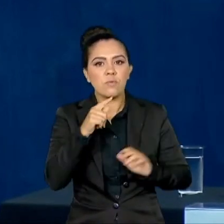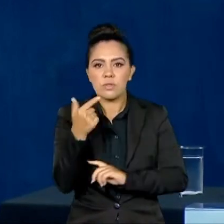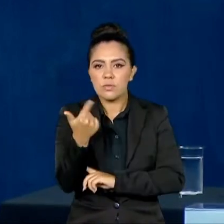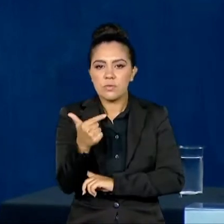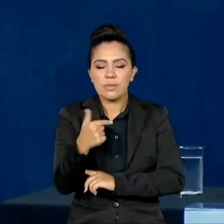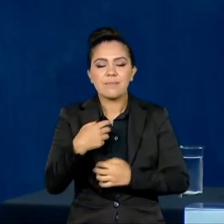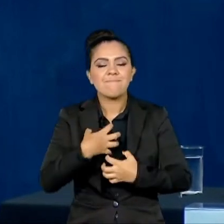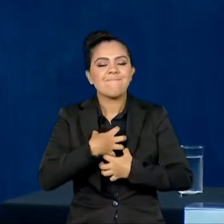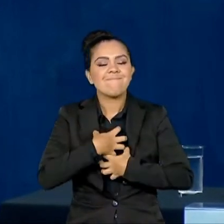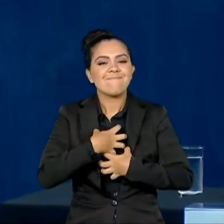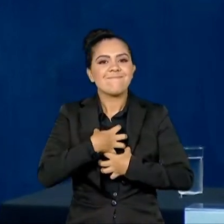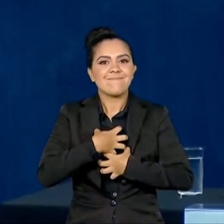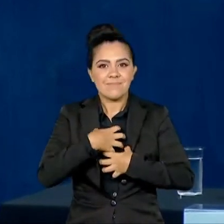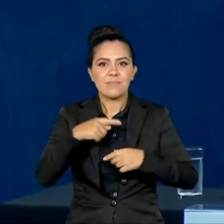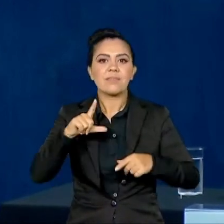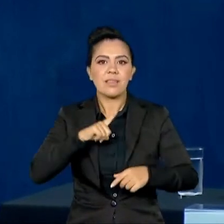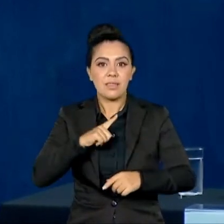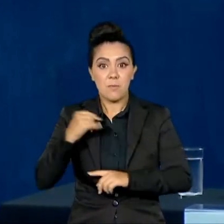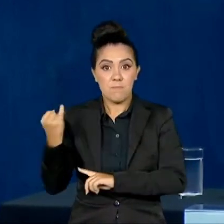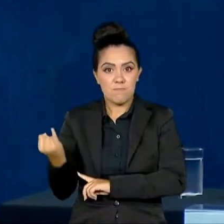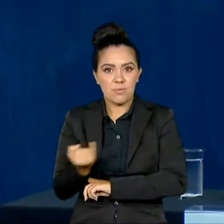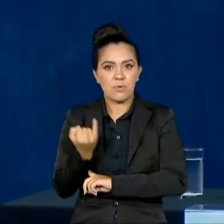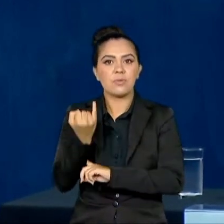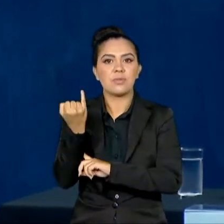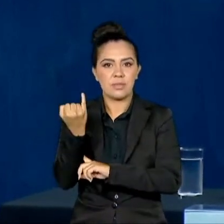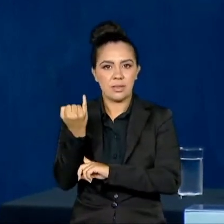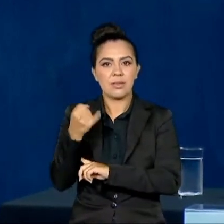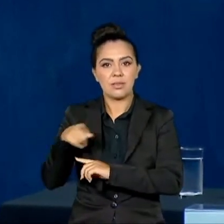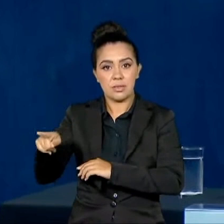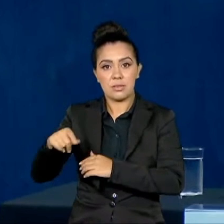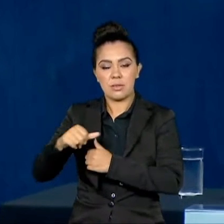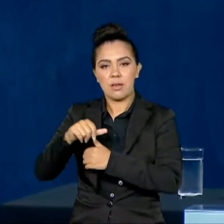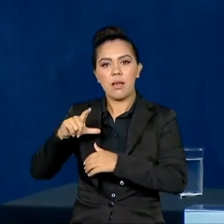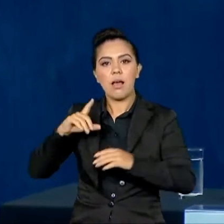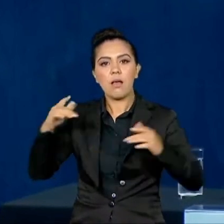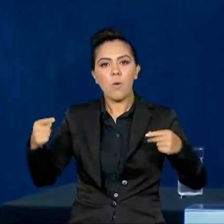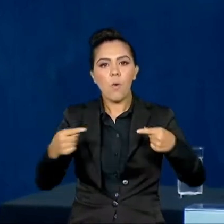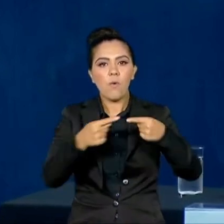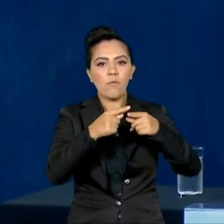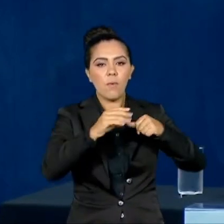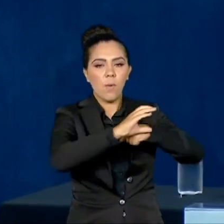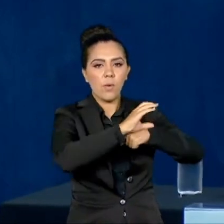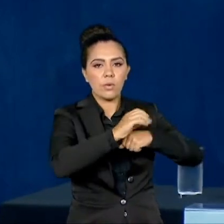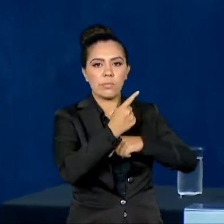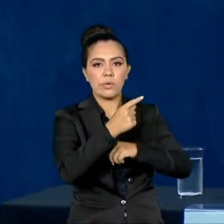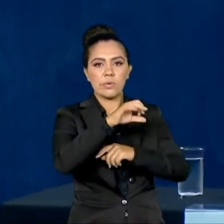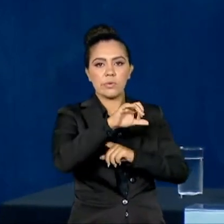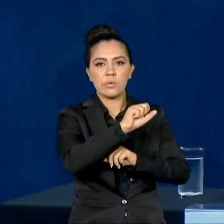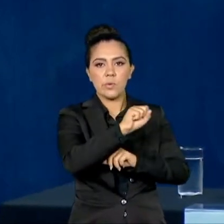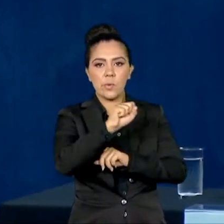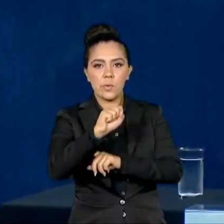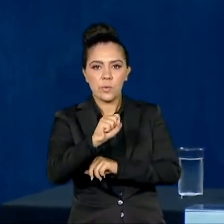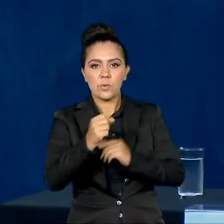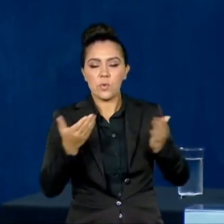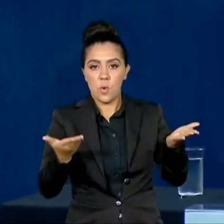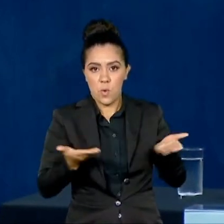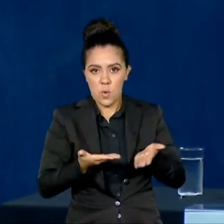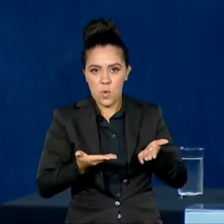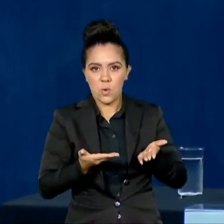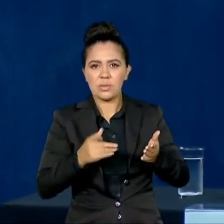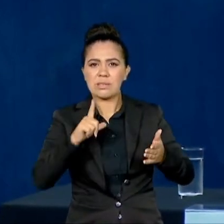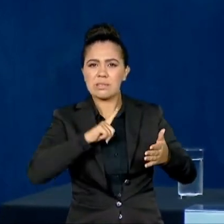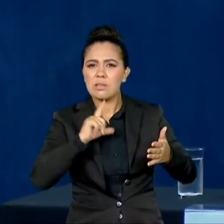enlevo diante da importância com que nos tratou a República de 1988, entregando-nos